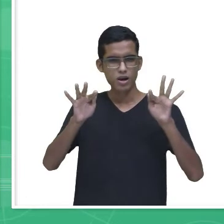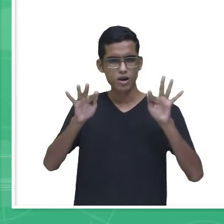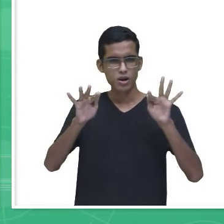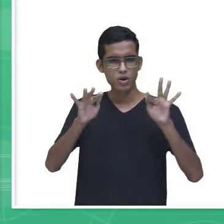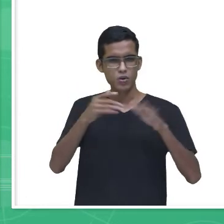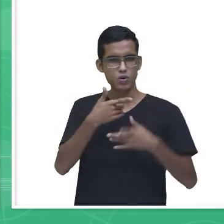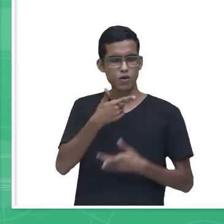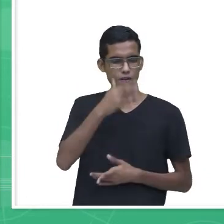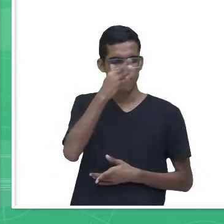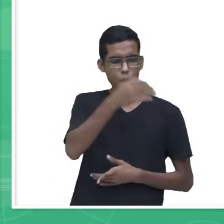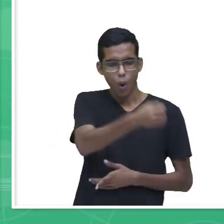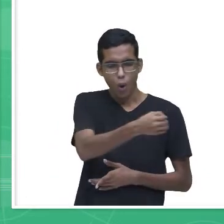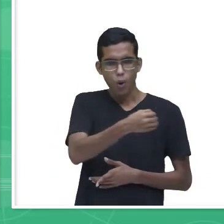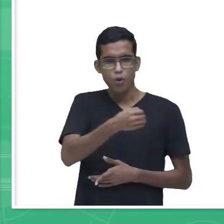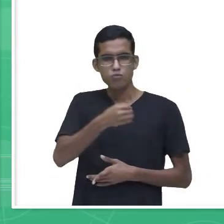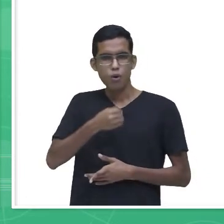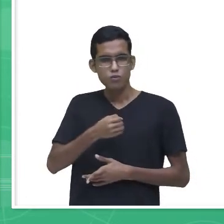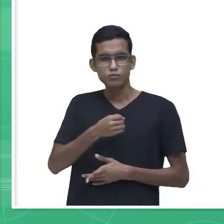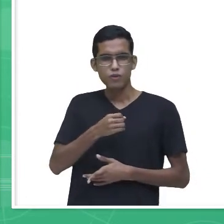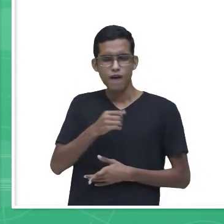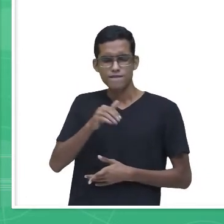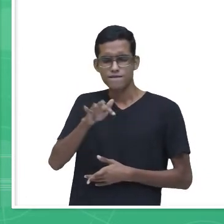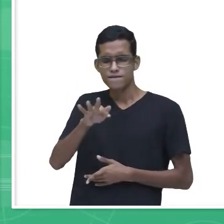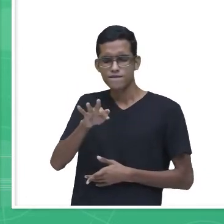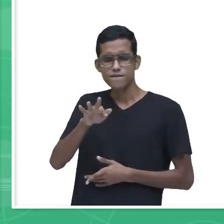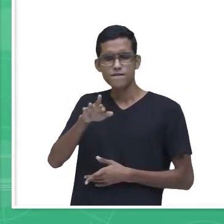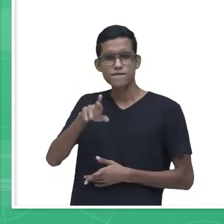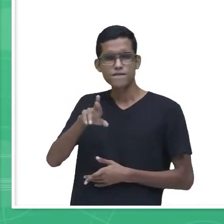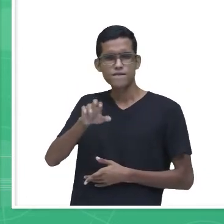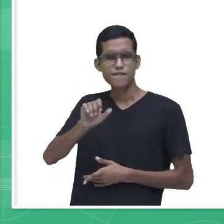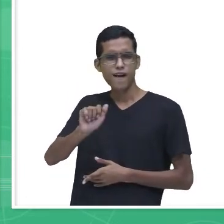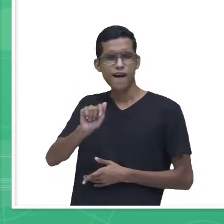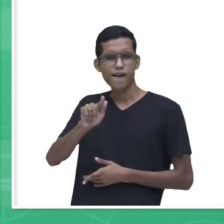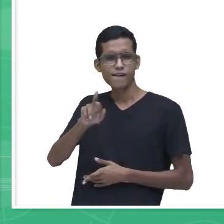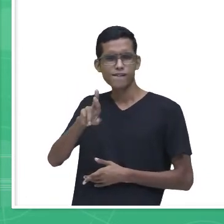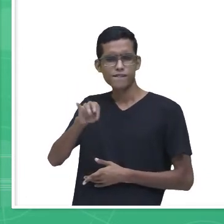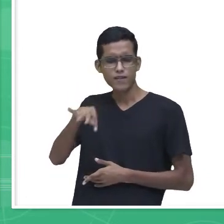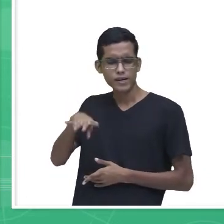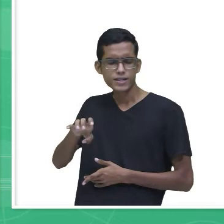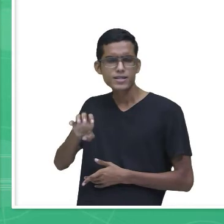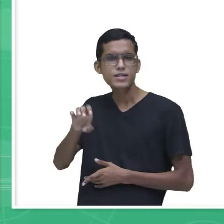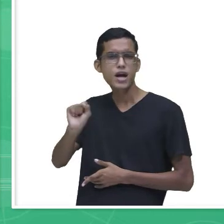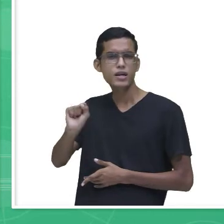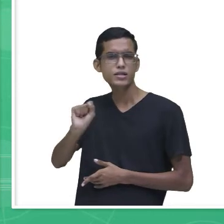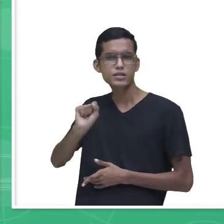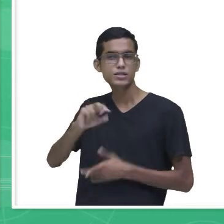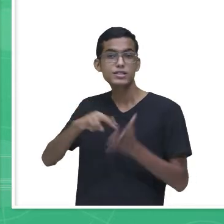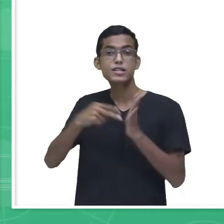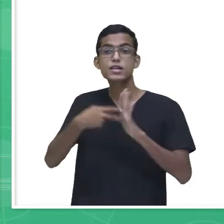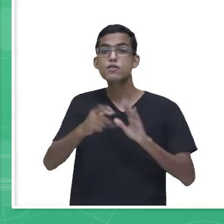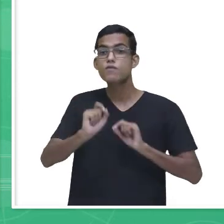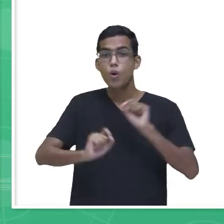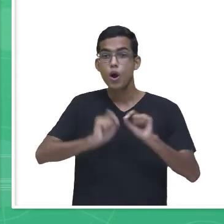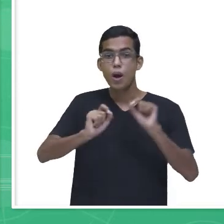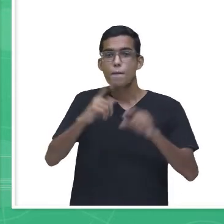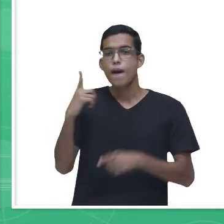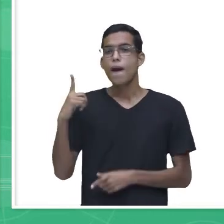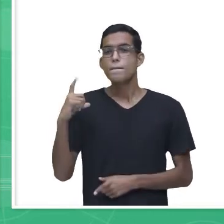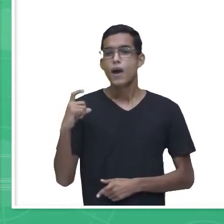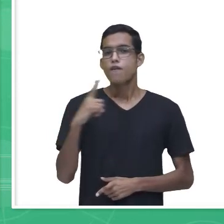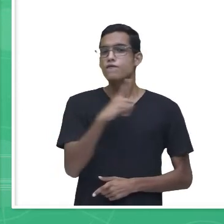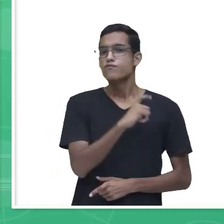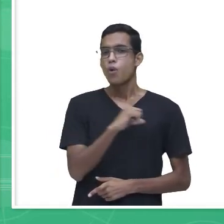fragrantes, significa dizer, né, que é perfumado. Então, tem essa ideia. Então, a